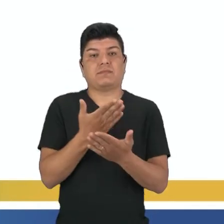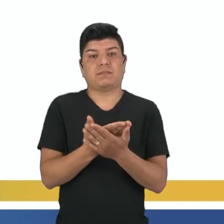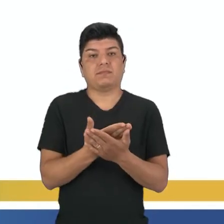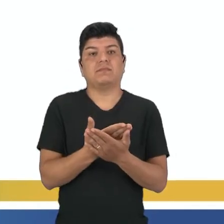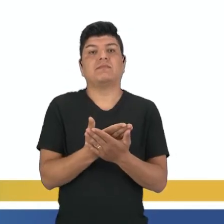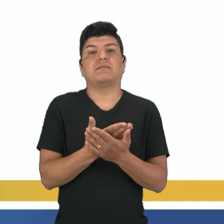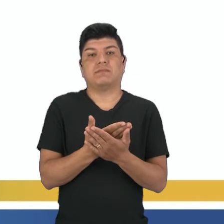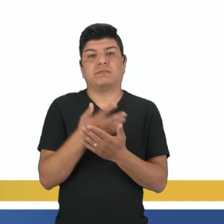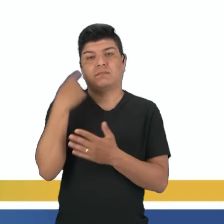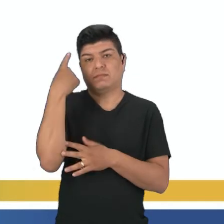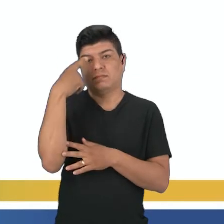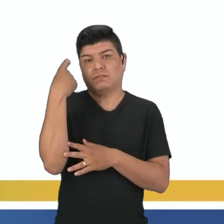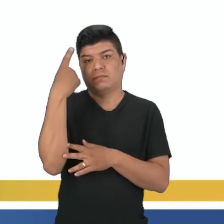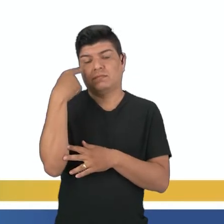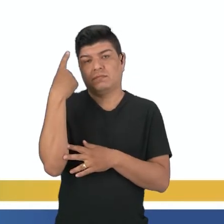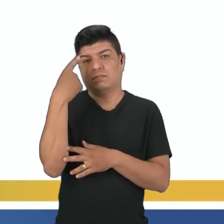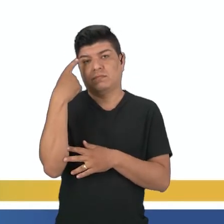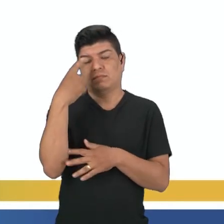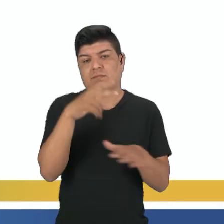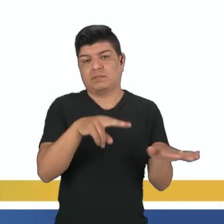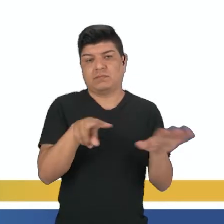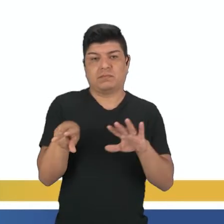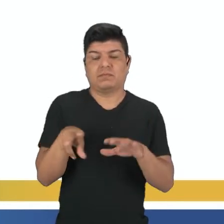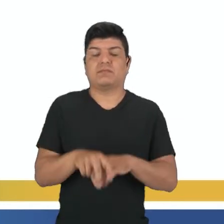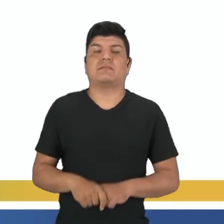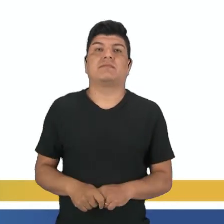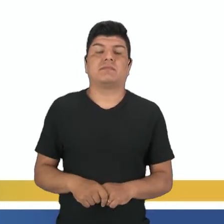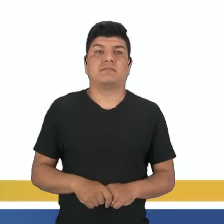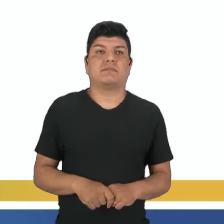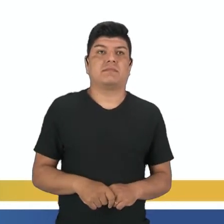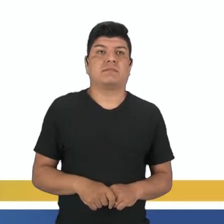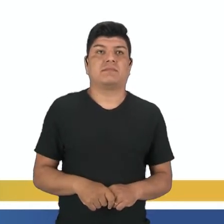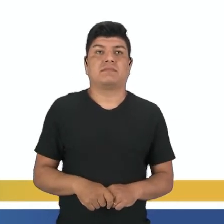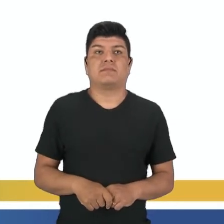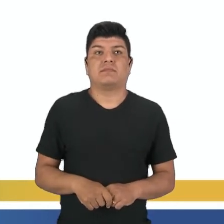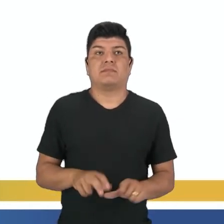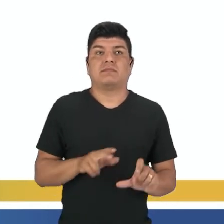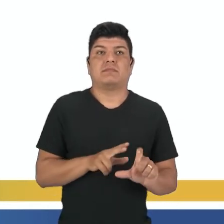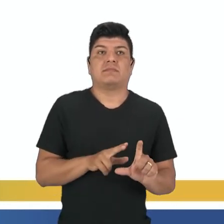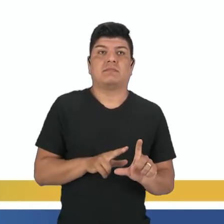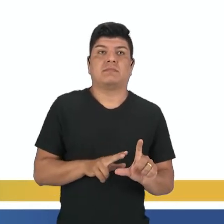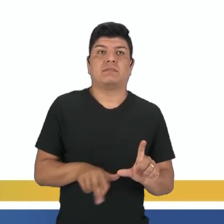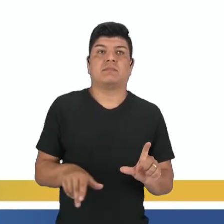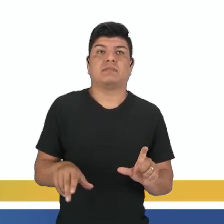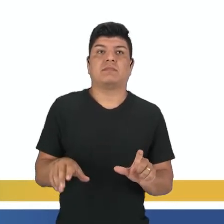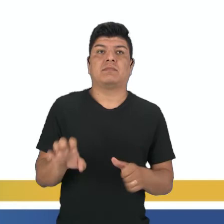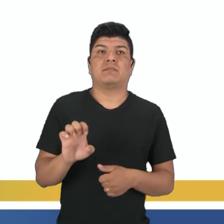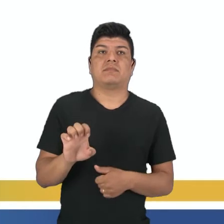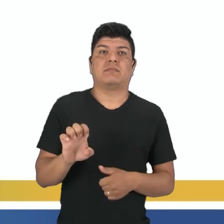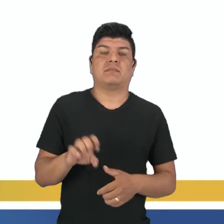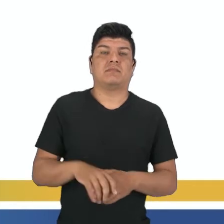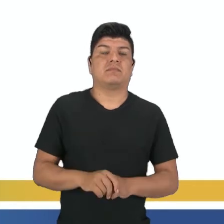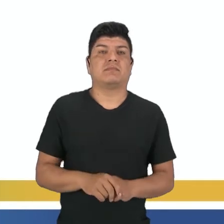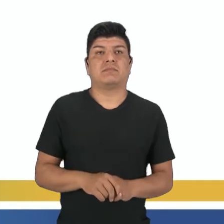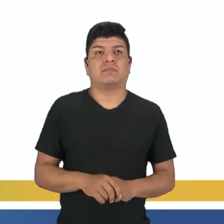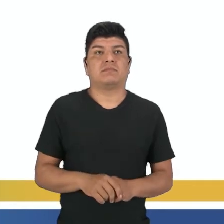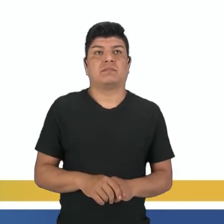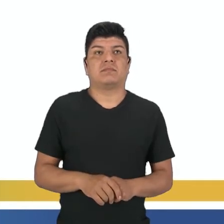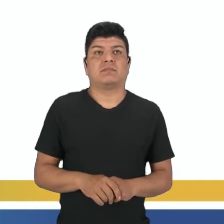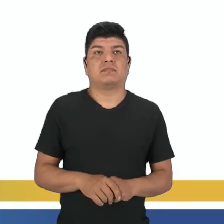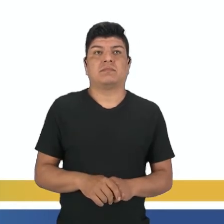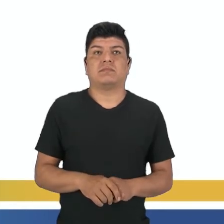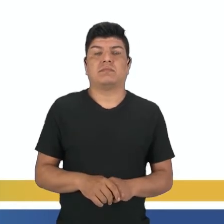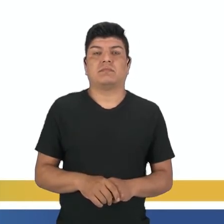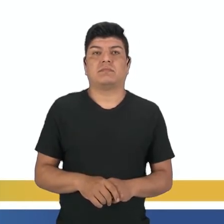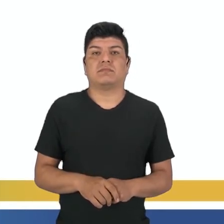5 aulas de espanhol por semana, tá? En mi último empleo tinha 2